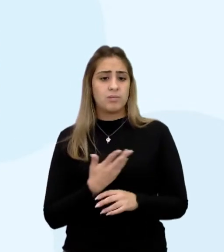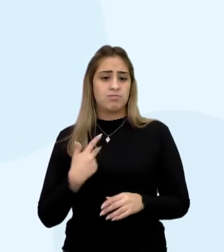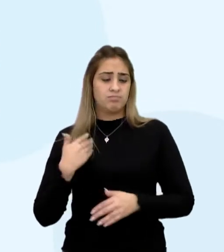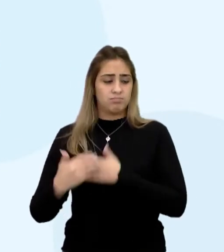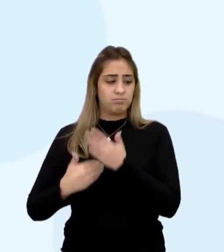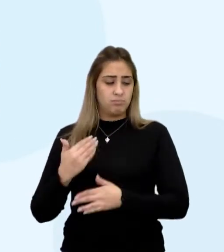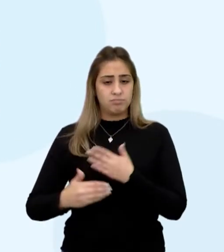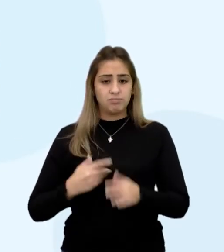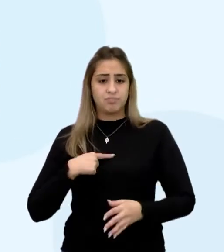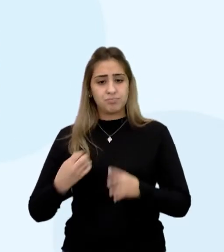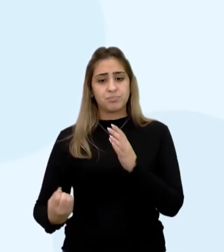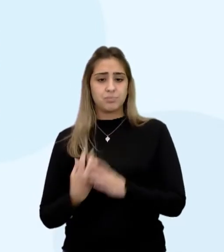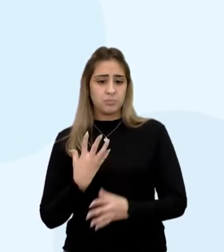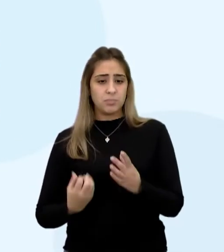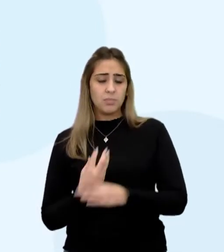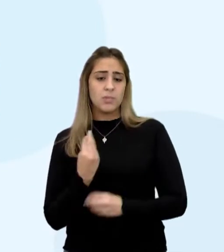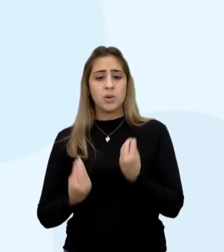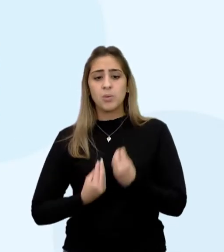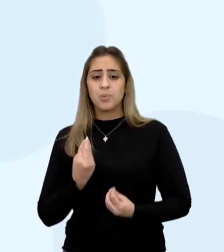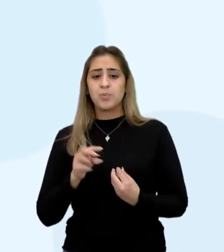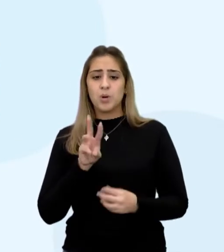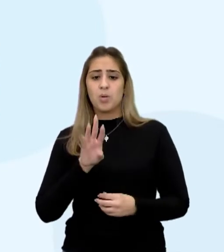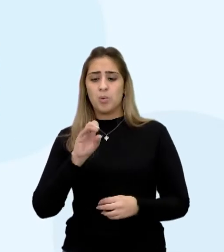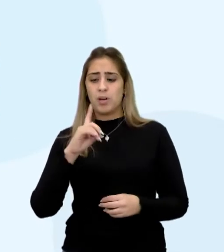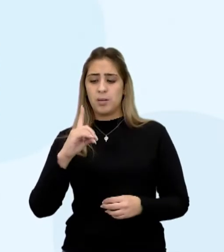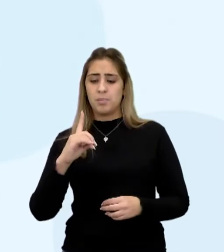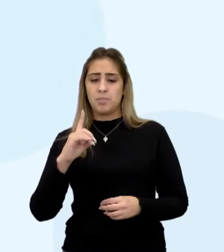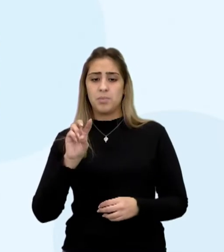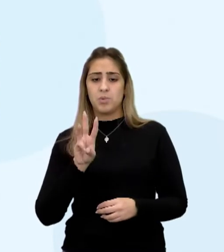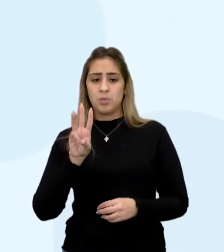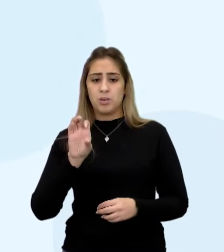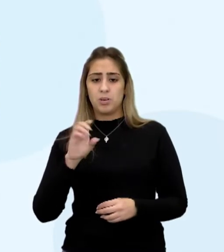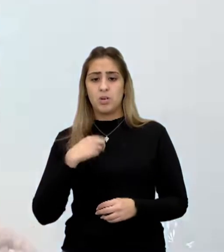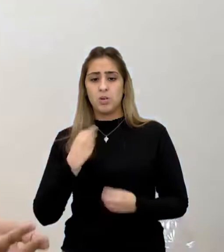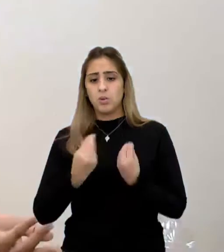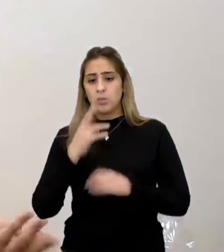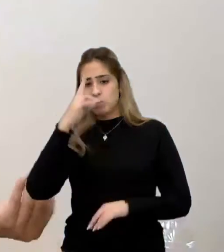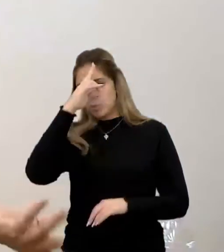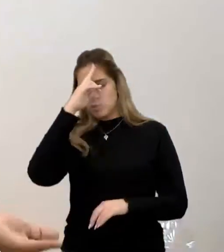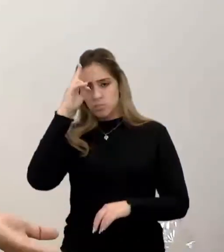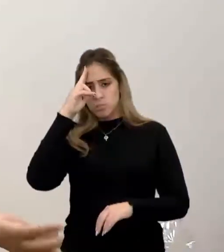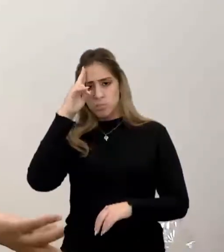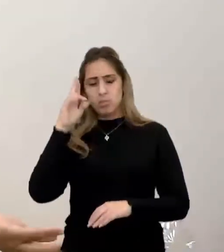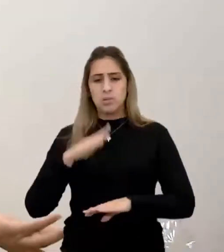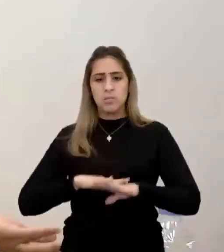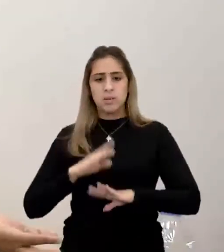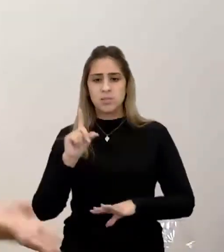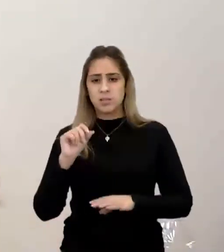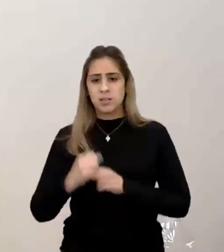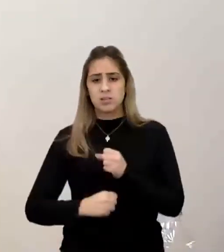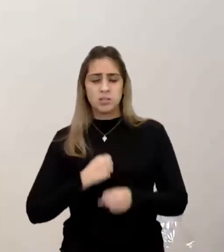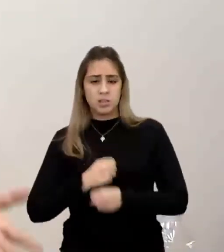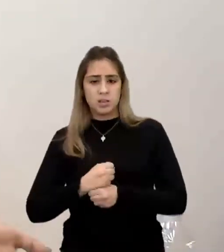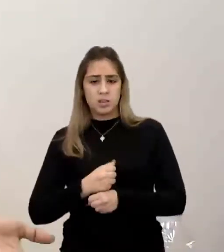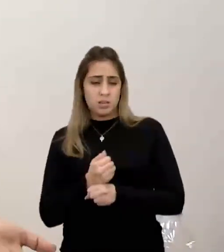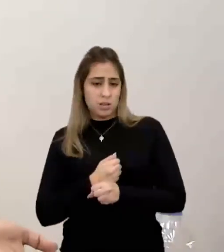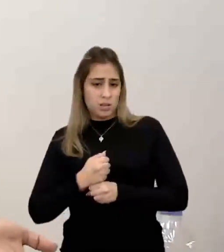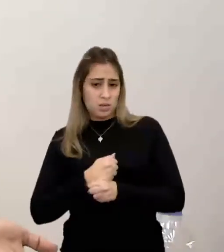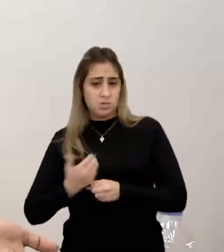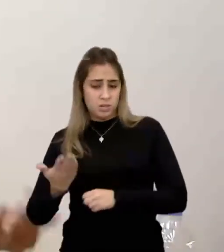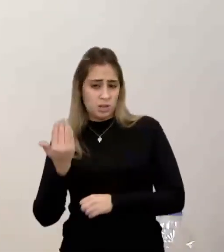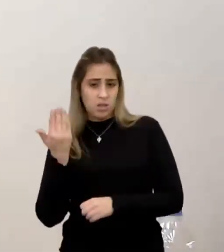vão surgindo. Uma delas que o vídeo traz é o Uber. 10 anos atrás, eu pelo